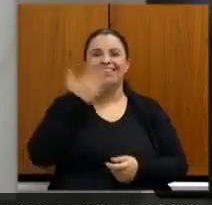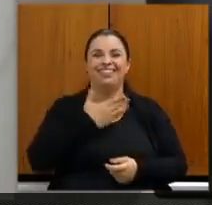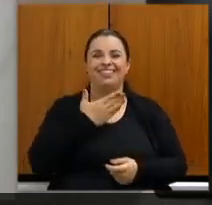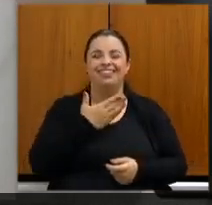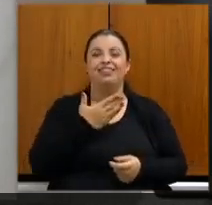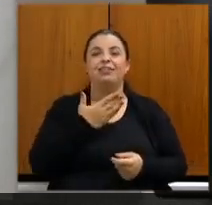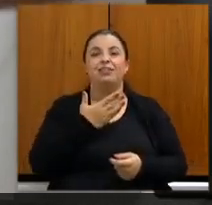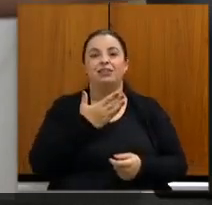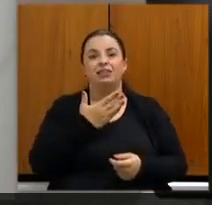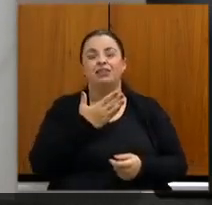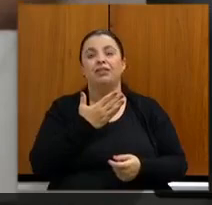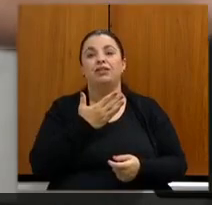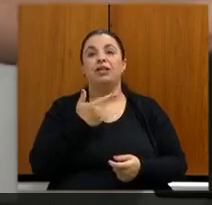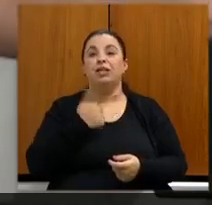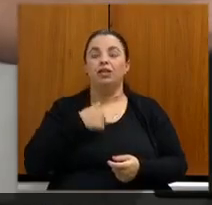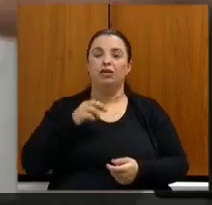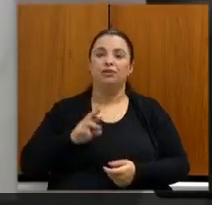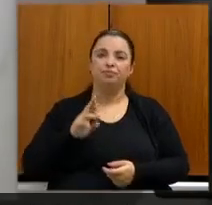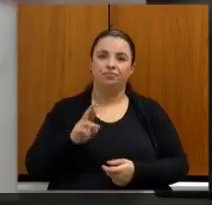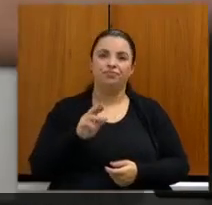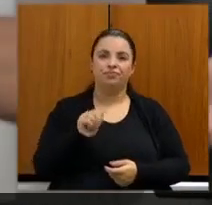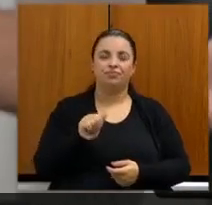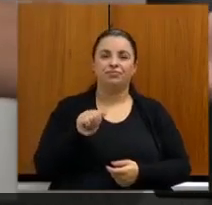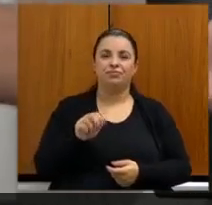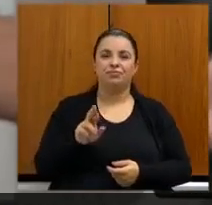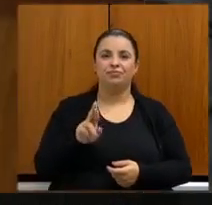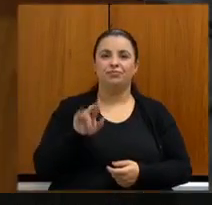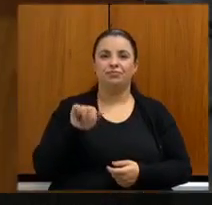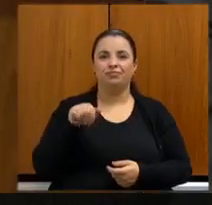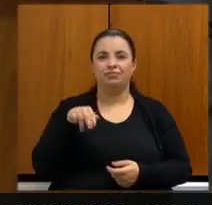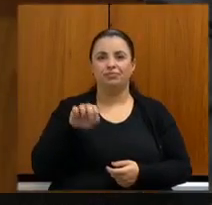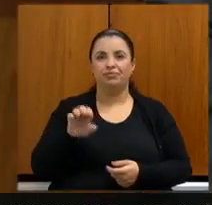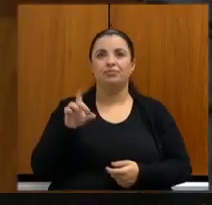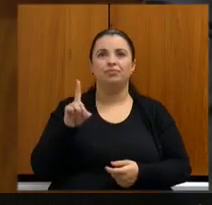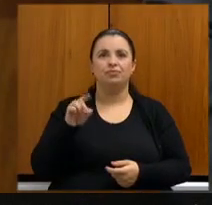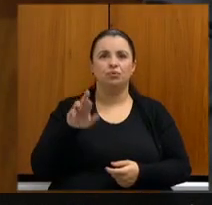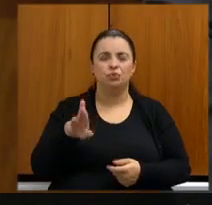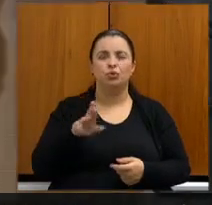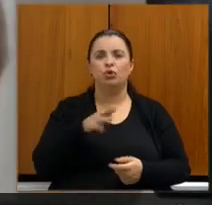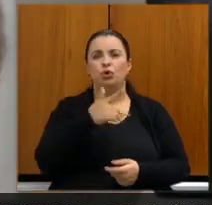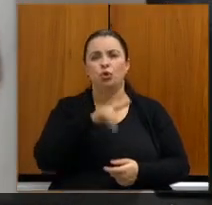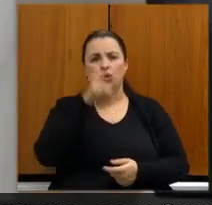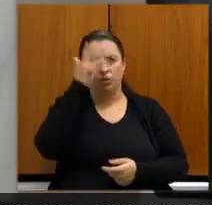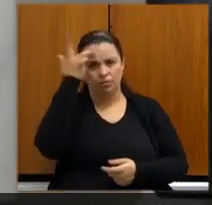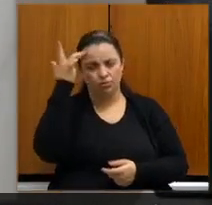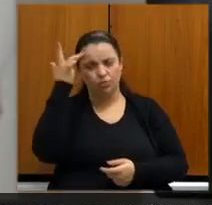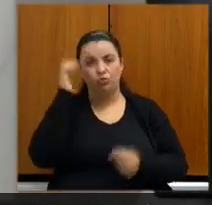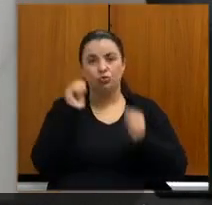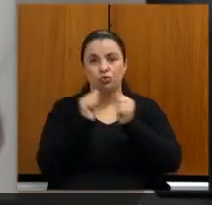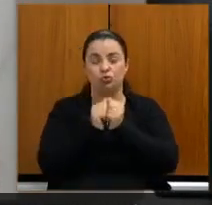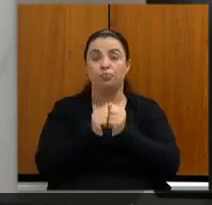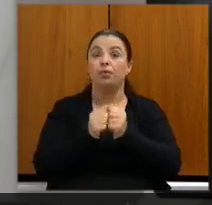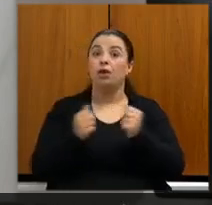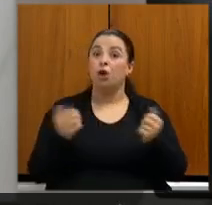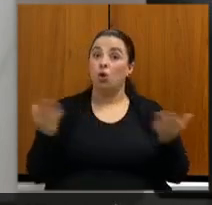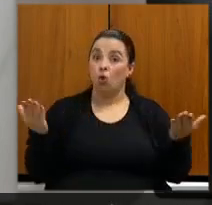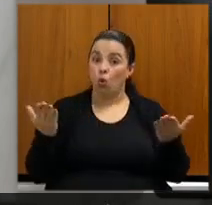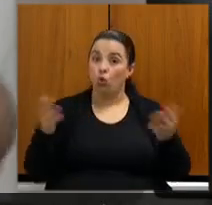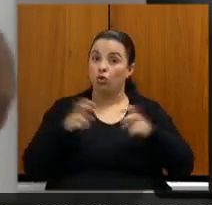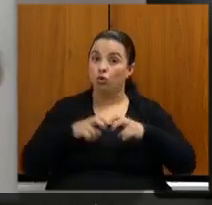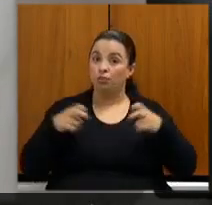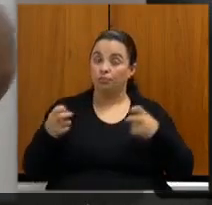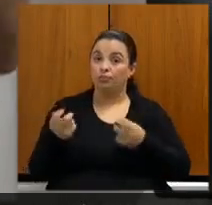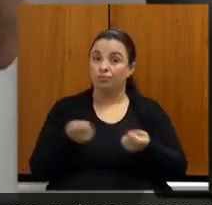pessoa da Dra Ariane do Juliano da Eunice a atual mesa de